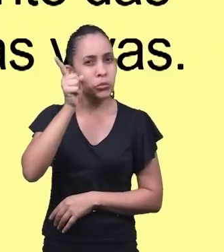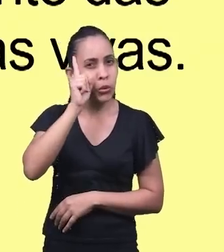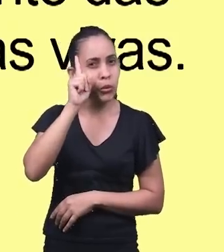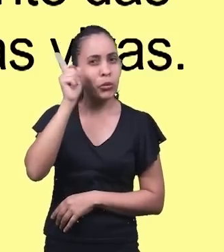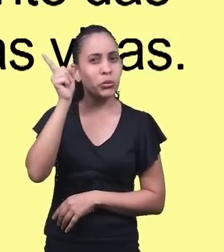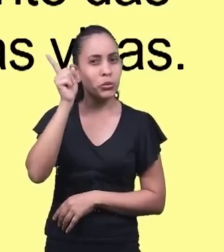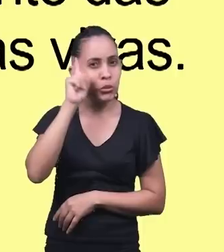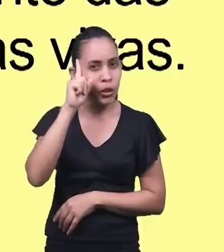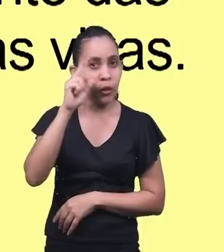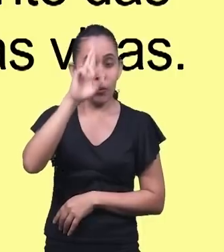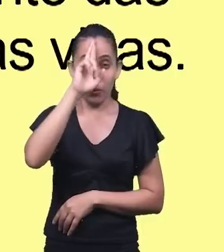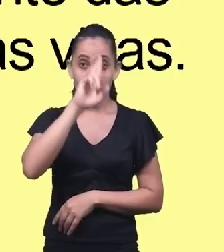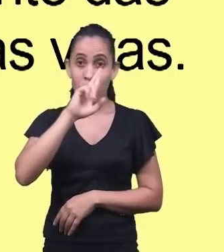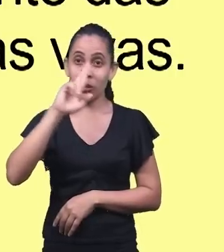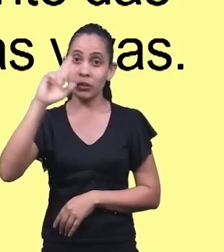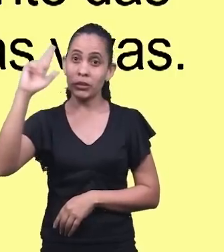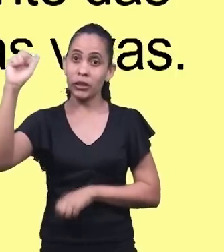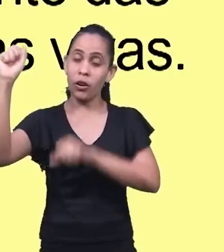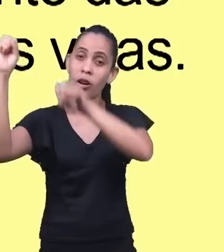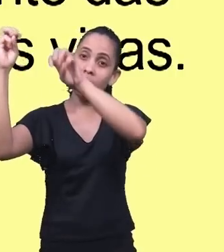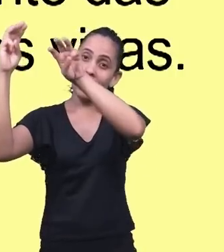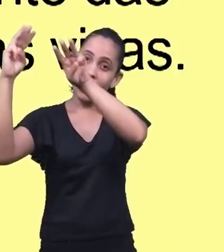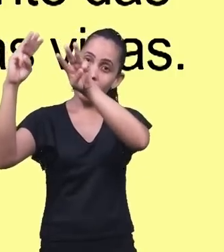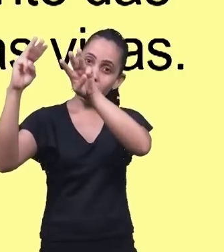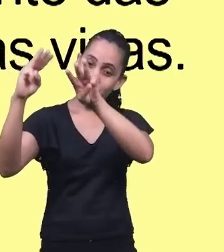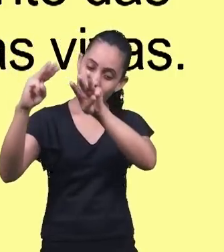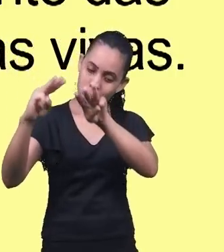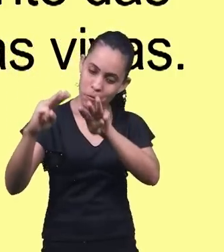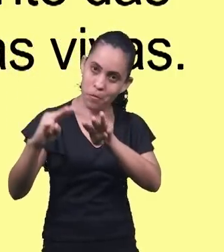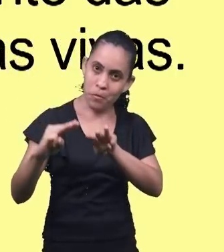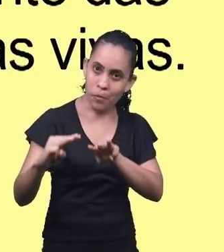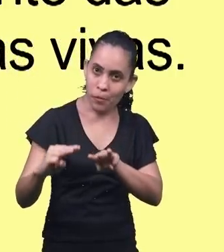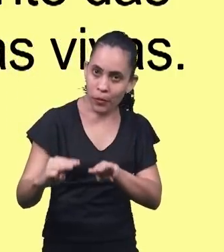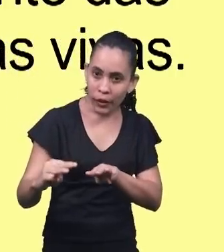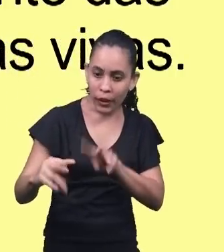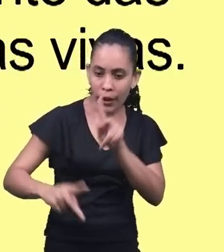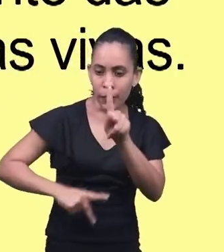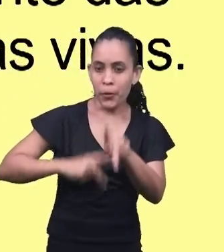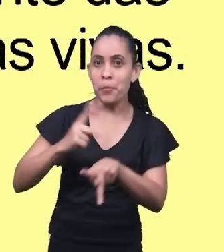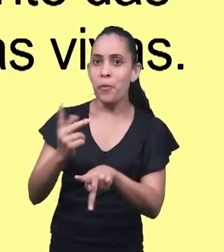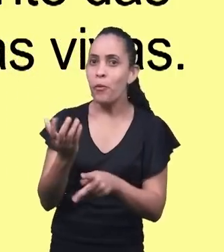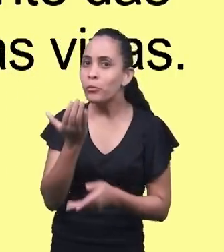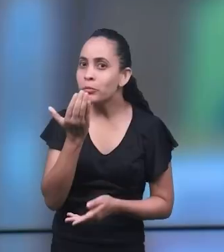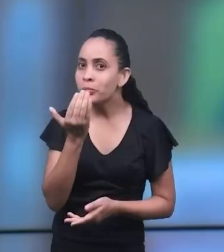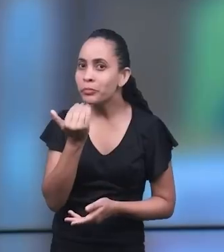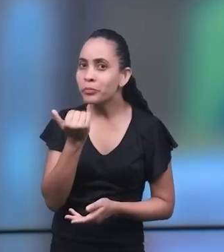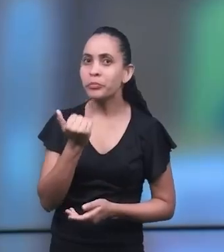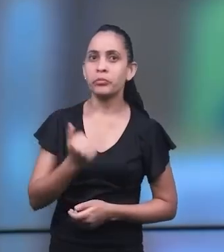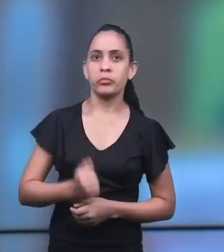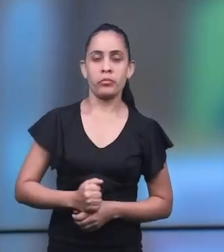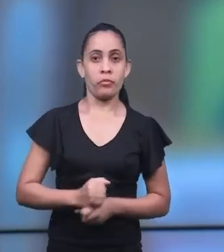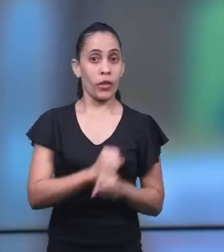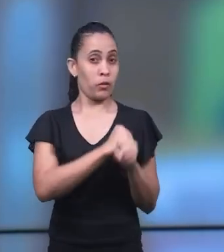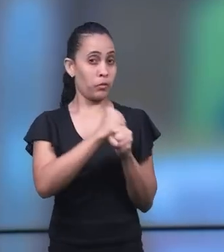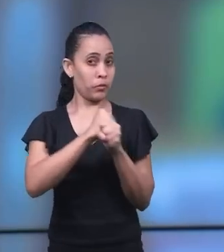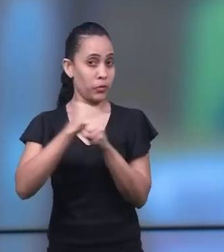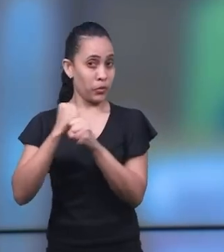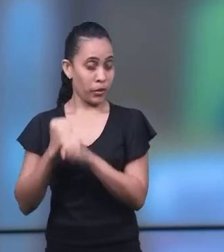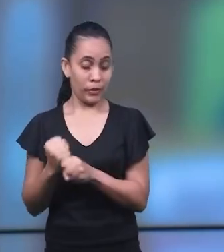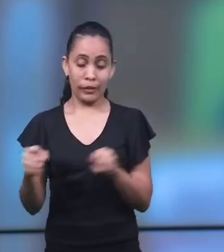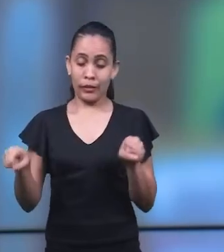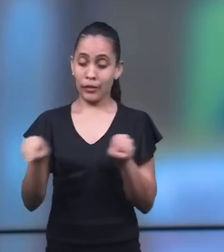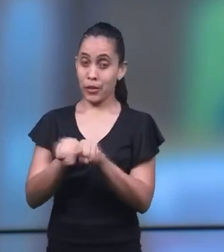os dias, o Senhor fazia descer o maná, que alimentava todo o povo. Durante todo o ano